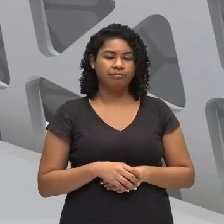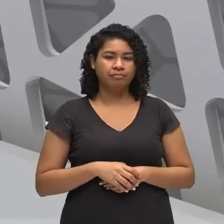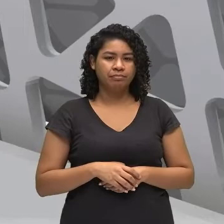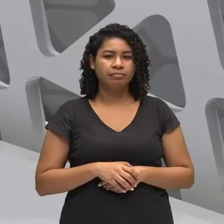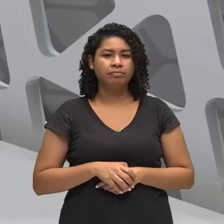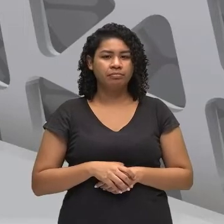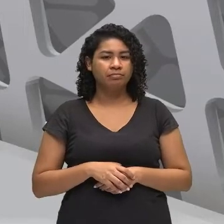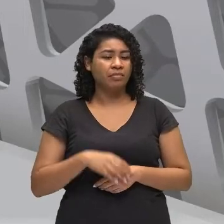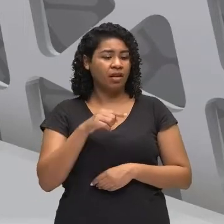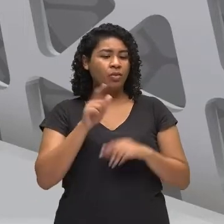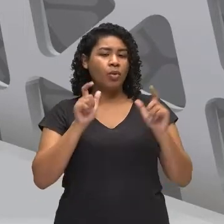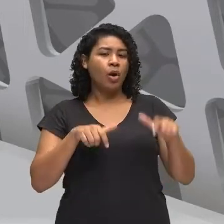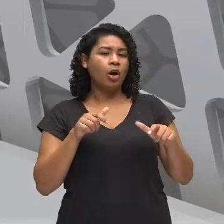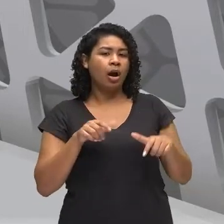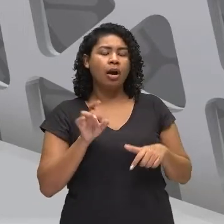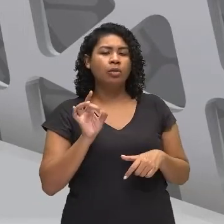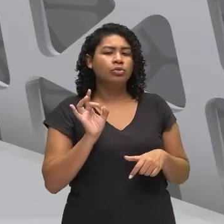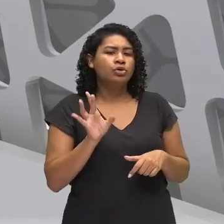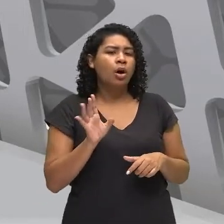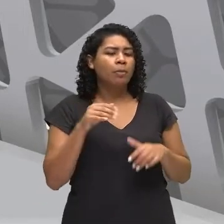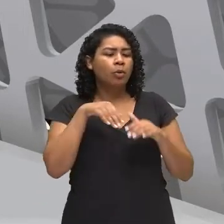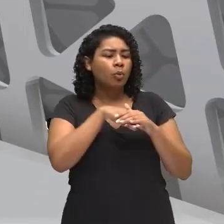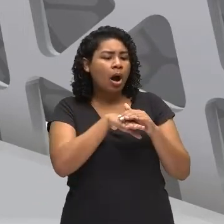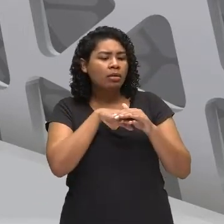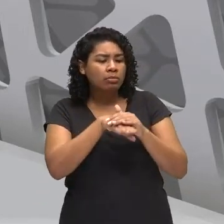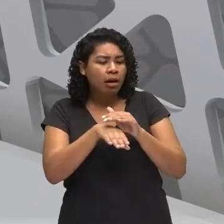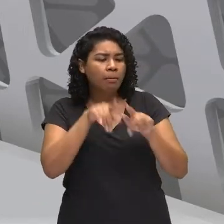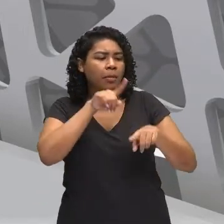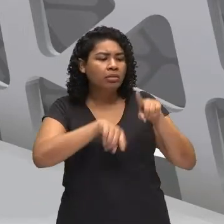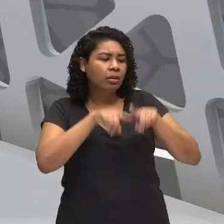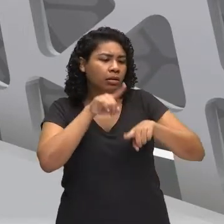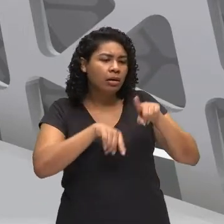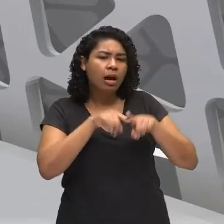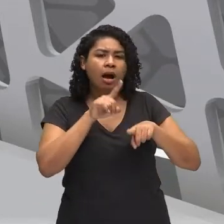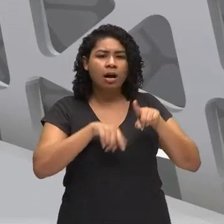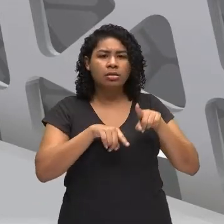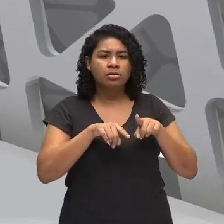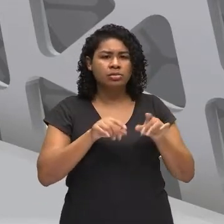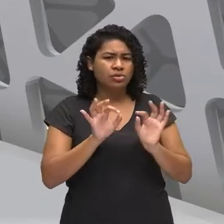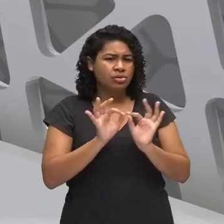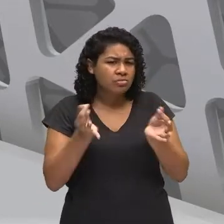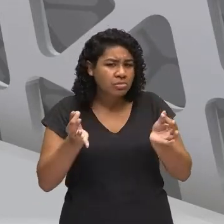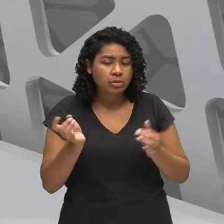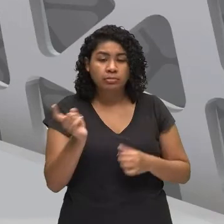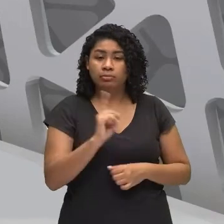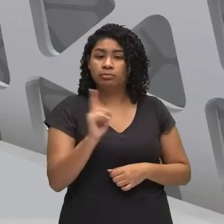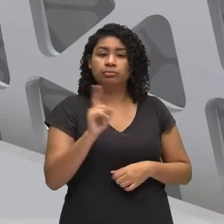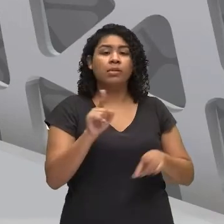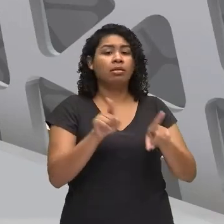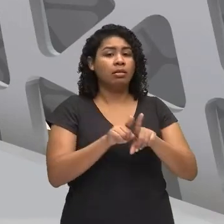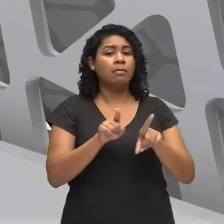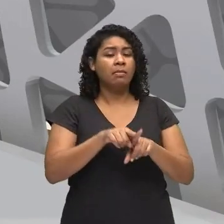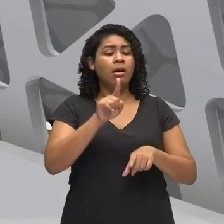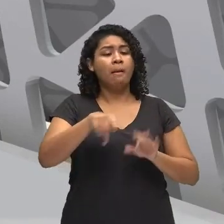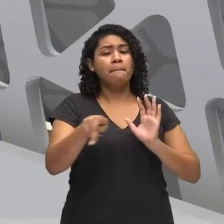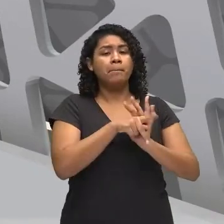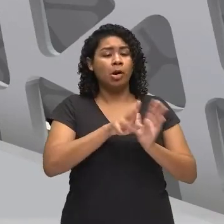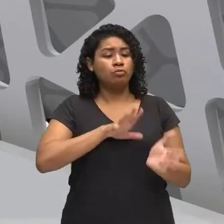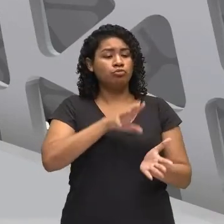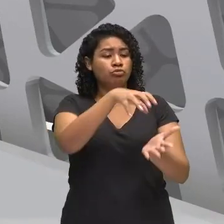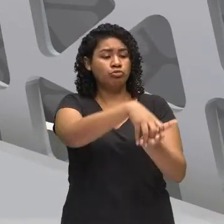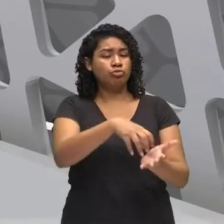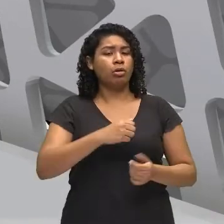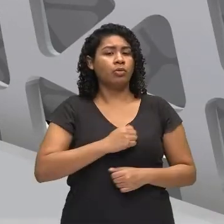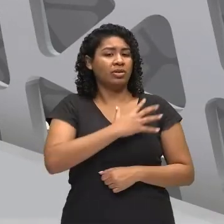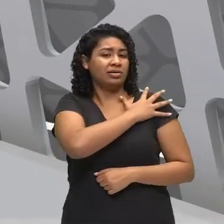de entreposto para você guardar os produtos que eram extraídos para mandar para fora, mas também serviam como bases militares,